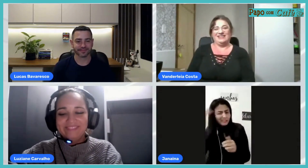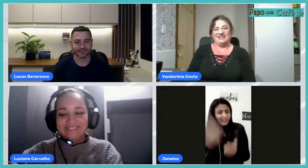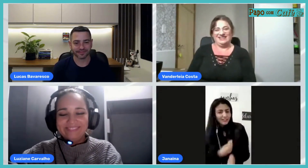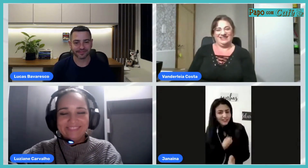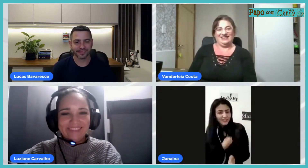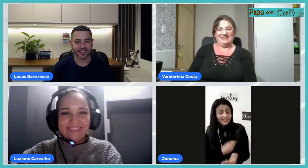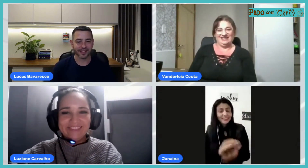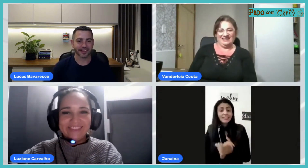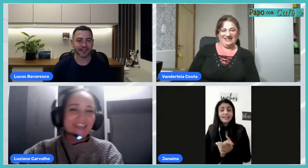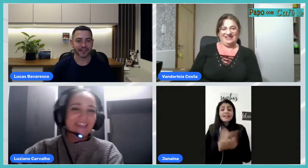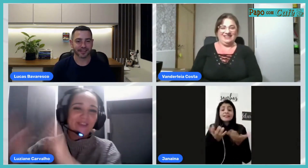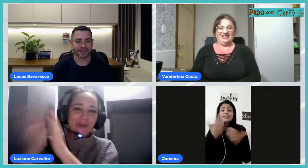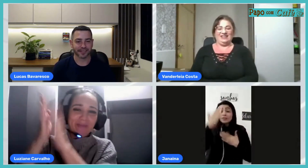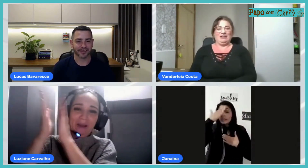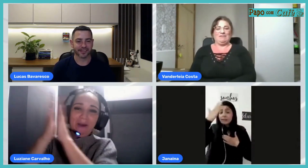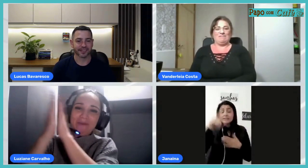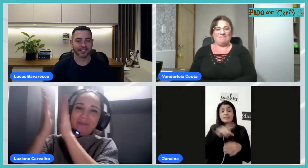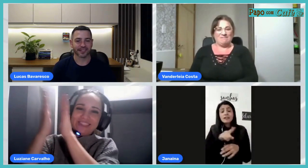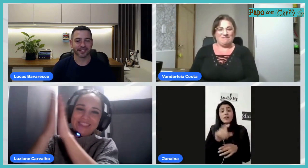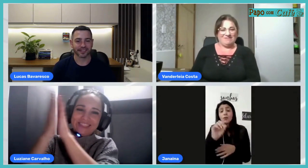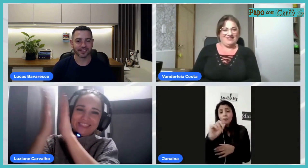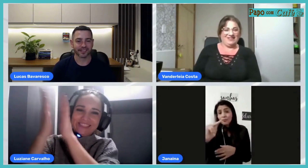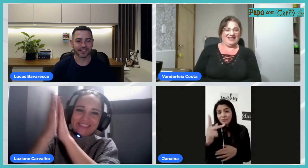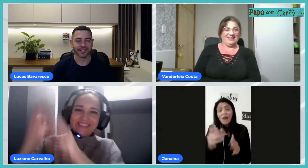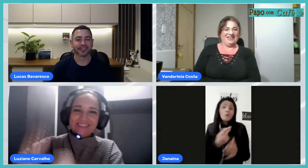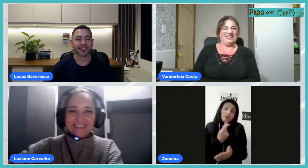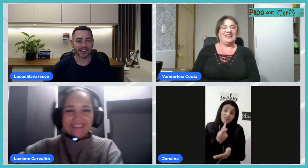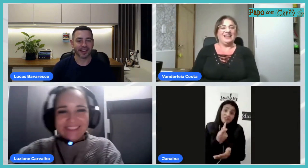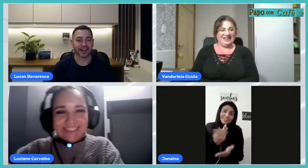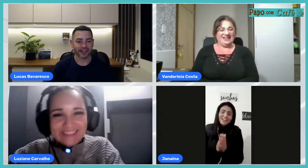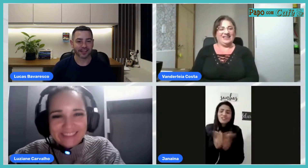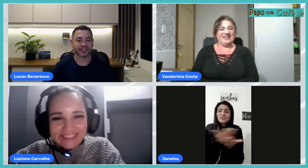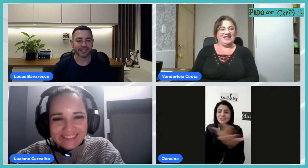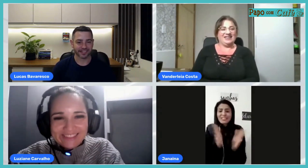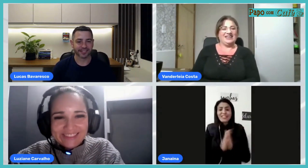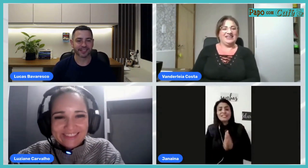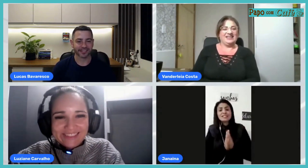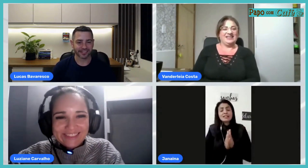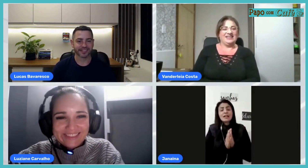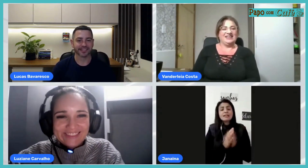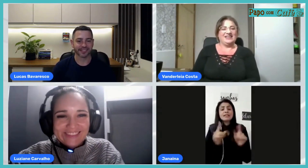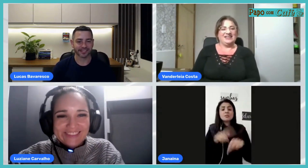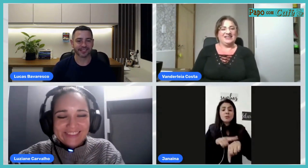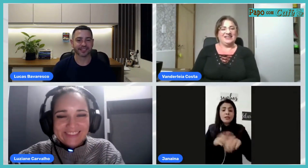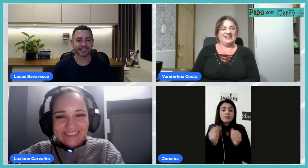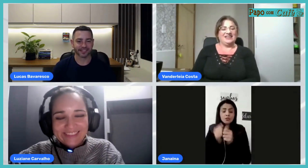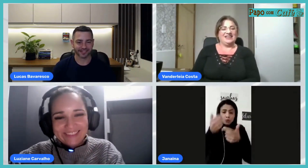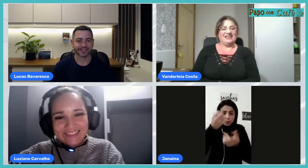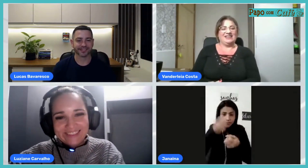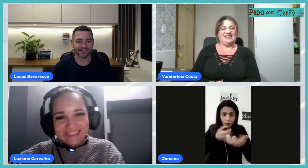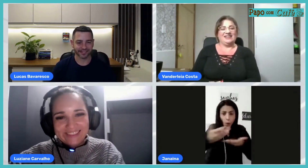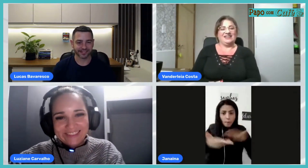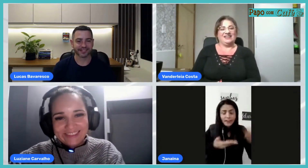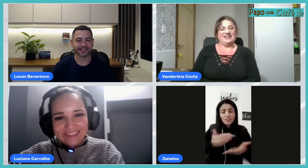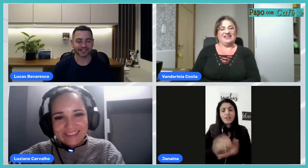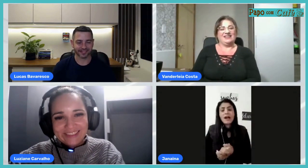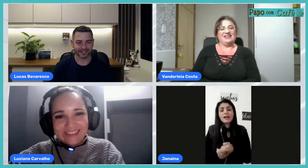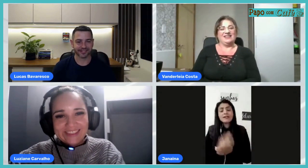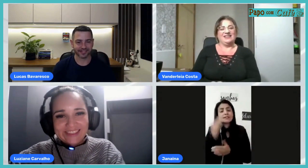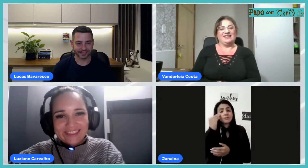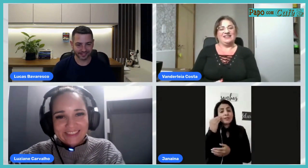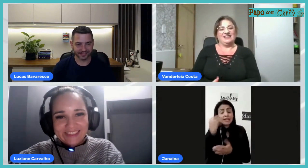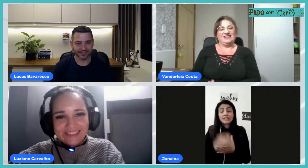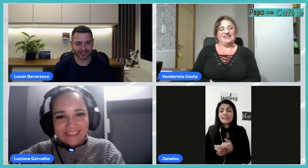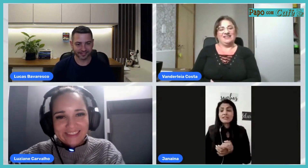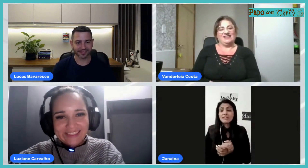vocês. Verdade. E eu quero agradecer a oportunidade de vocês, desse momento, estar junto, poder